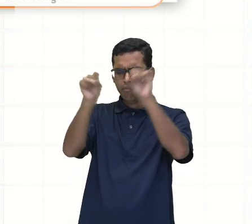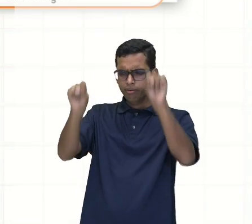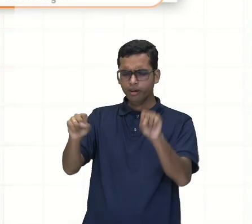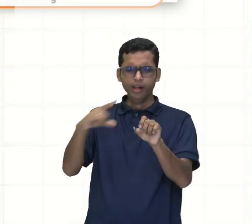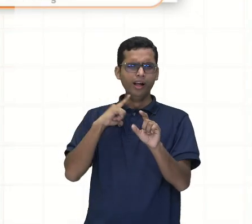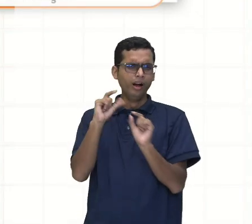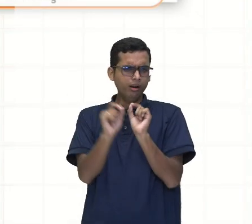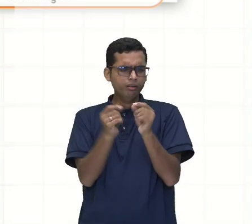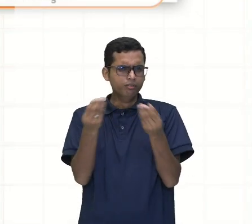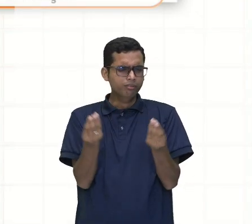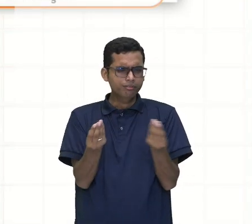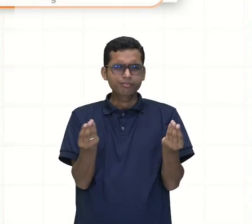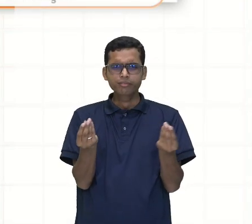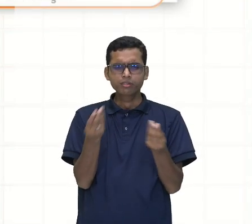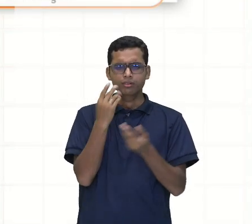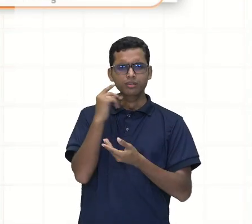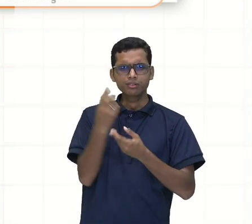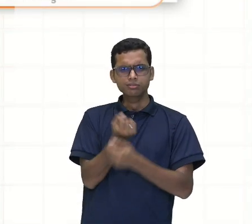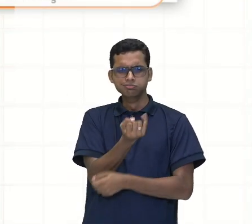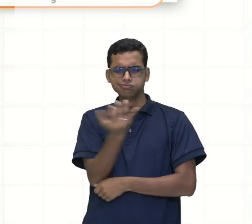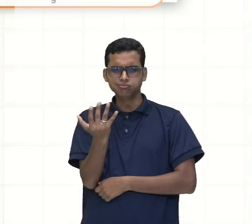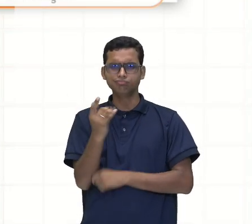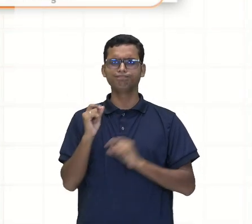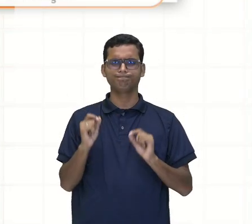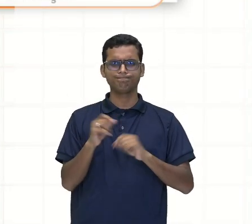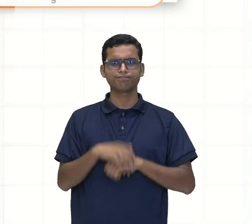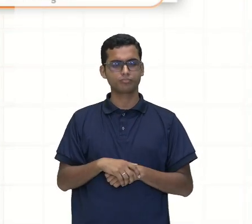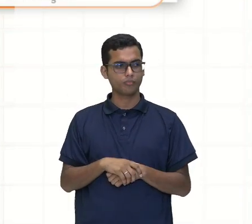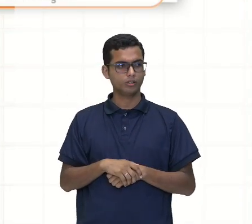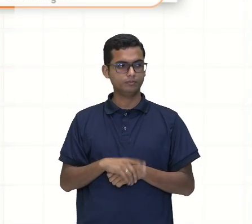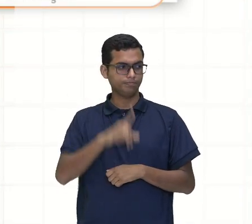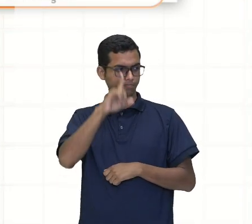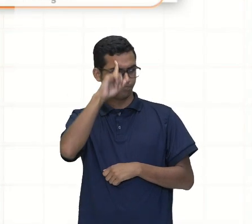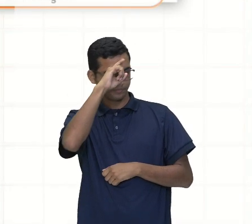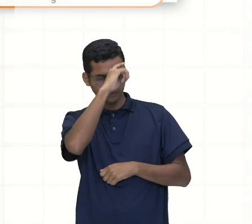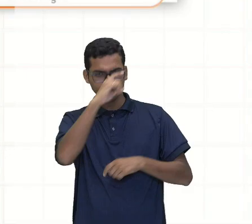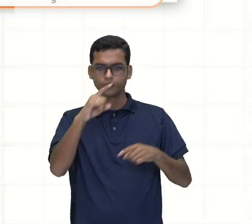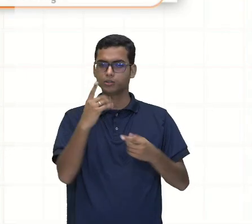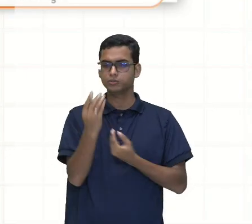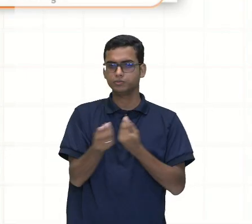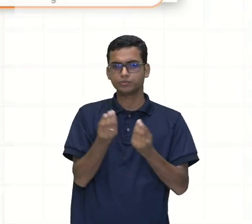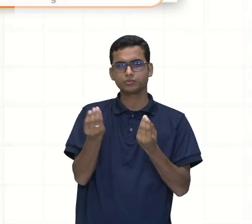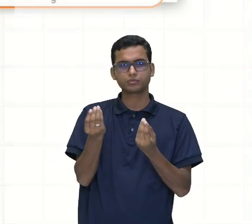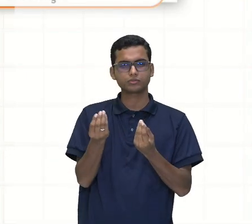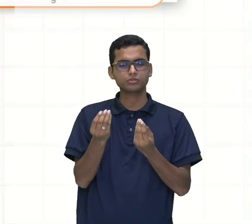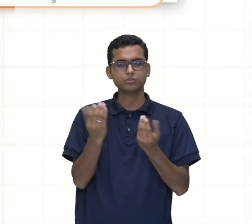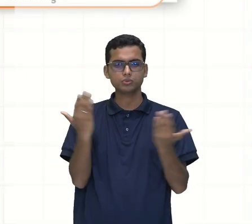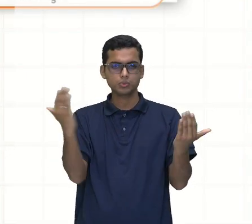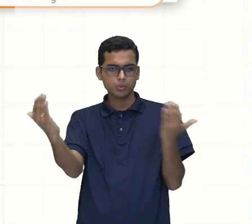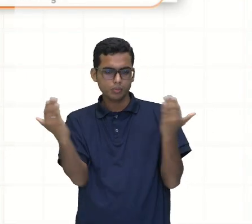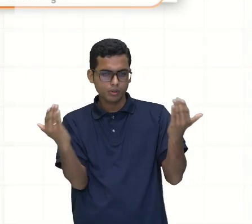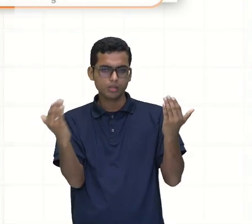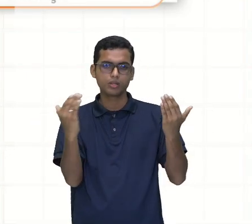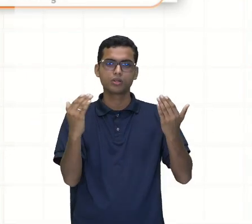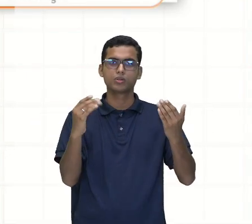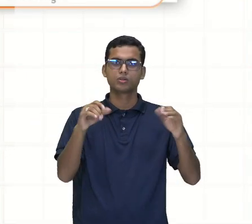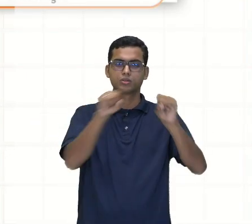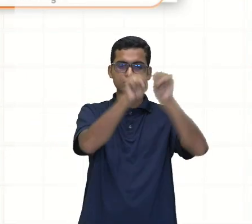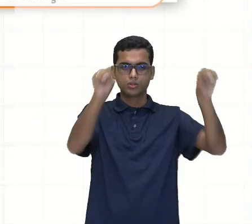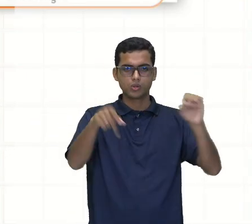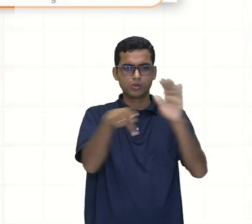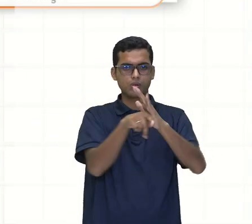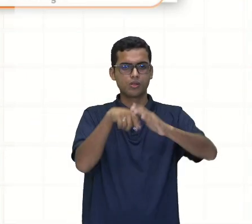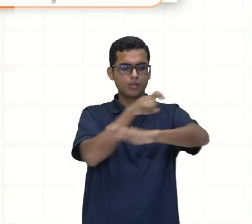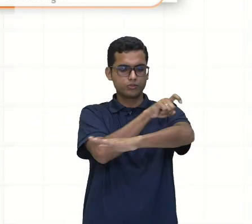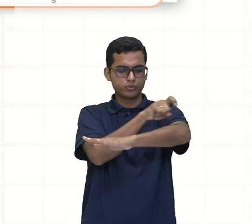possuía um alto grau também de complexidade em relação ao sistema de irrigação, certo?